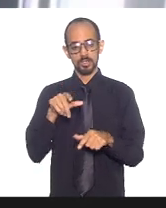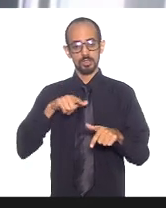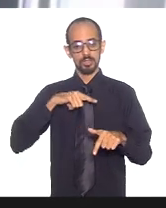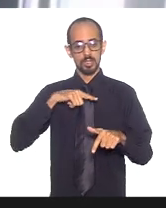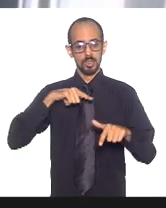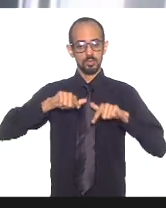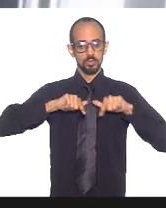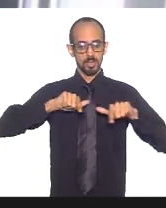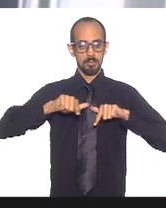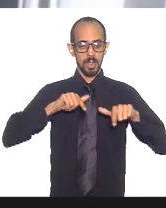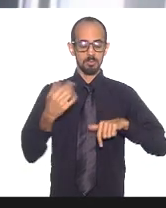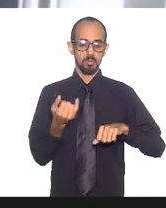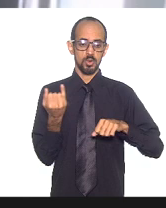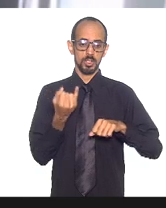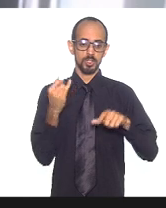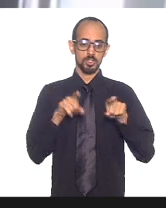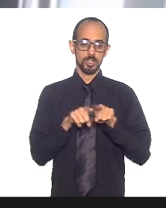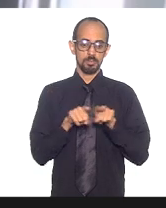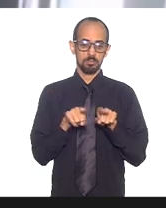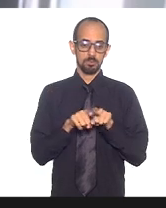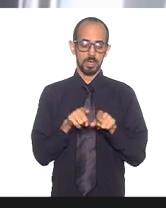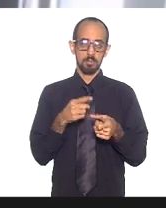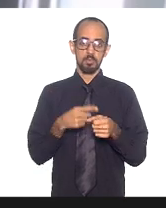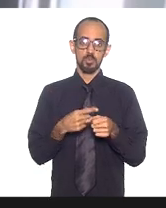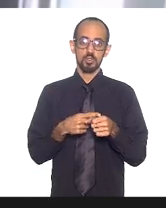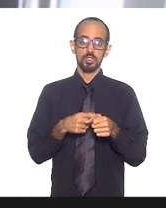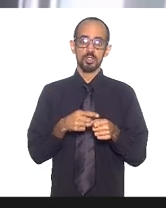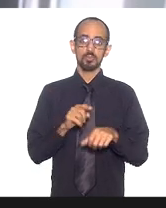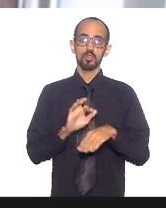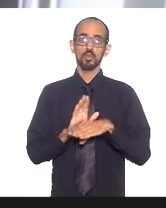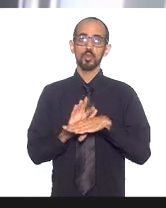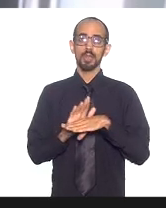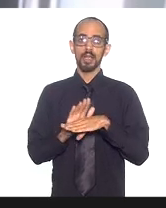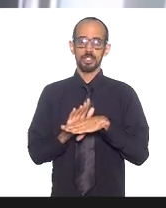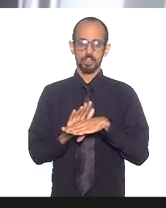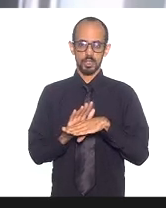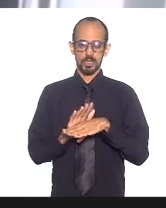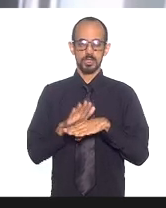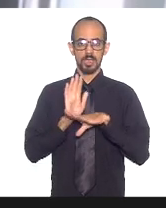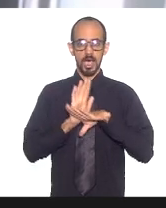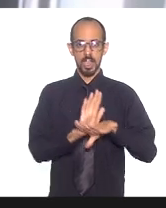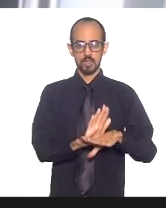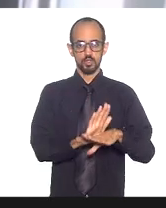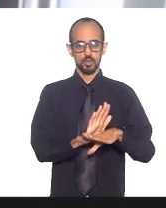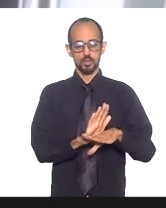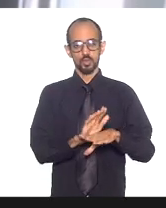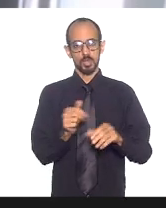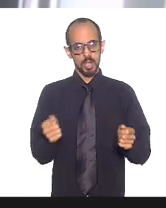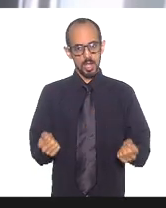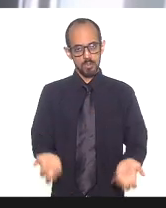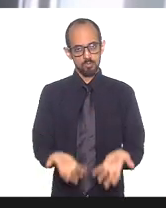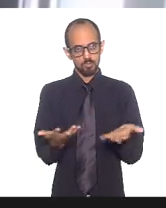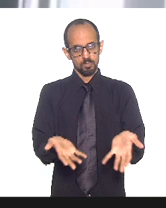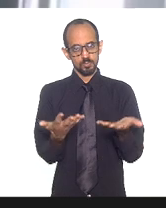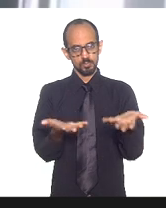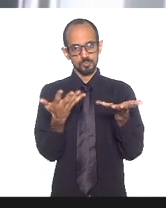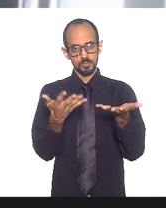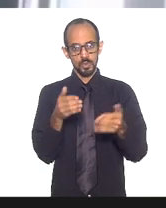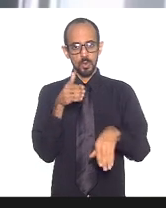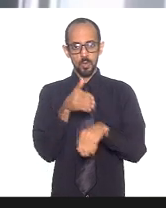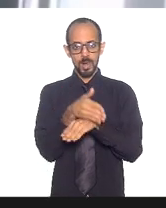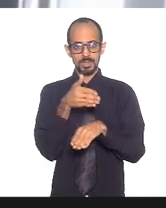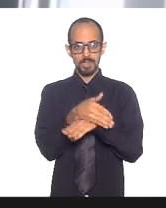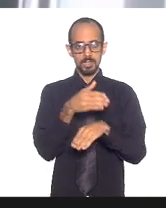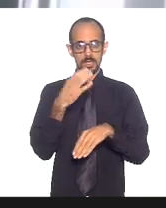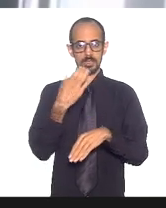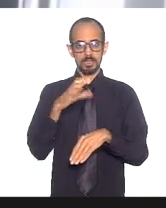da Fundação CCERJ no município de Duque de Caxias, que ajuda a popularizar e promover também o acesso à